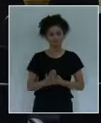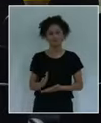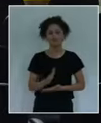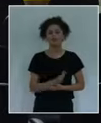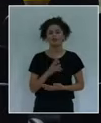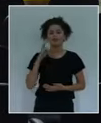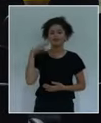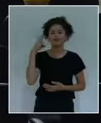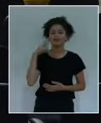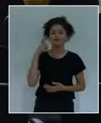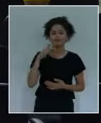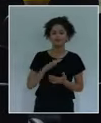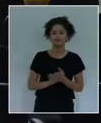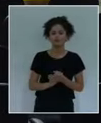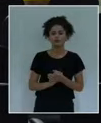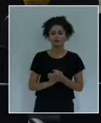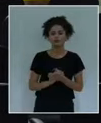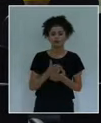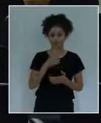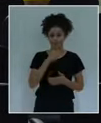Betinho.